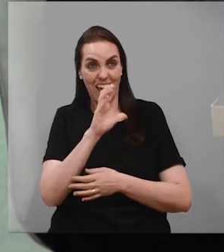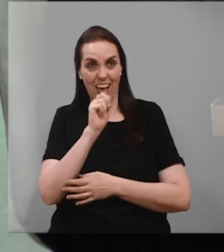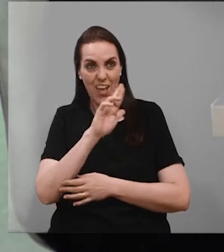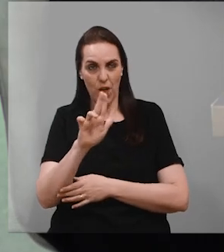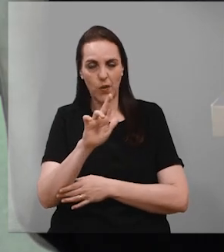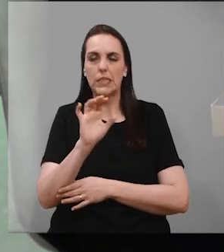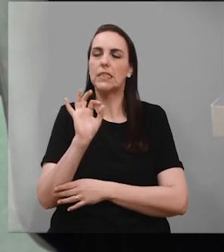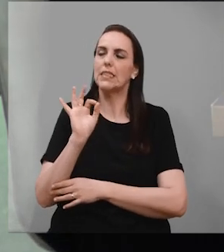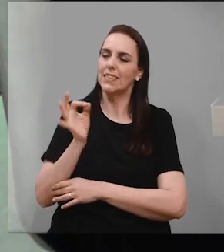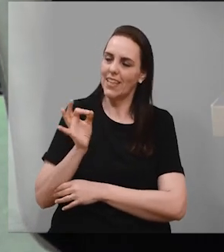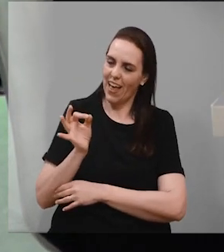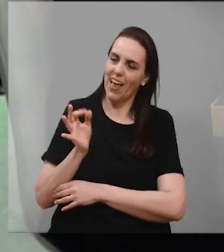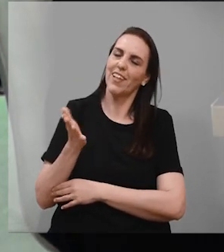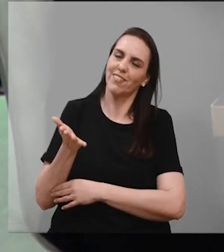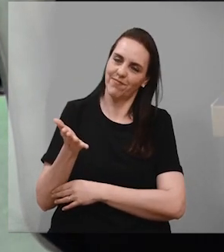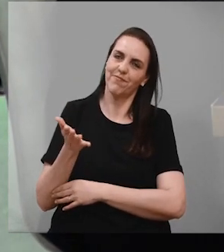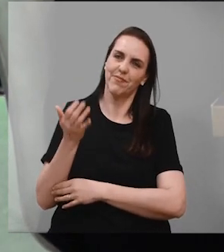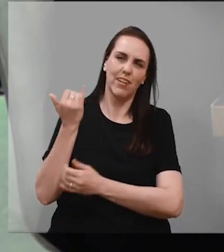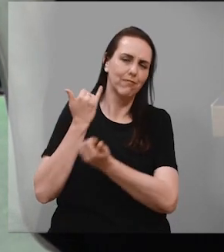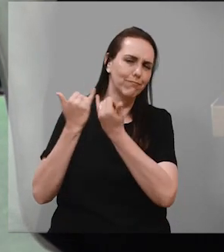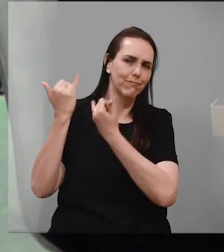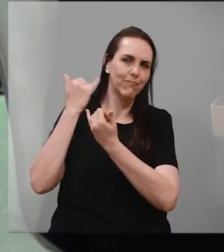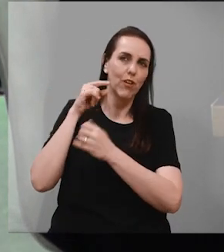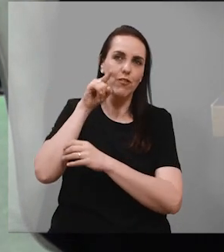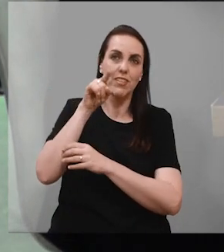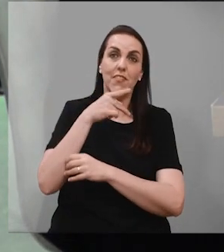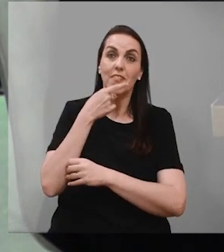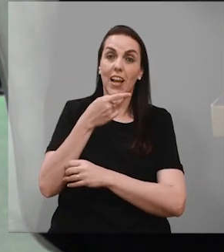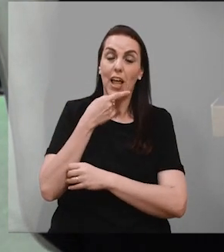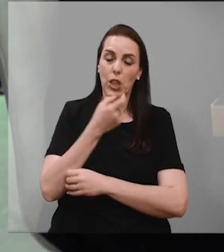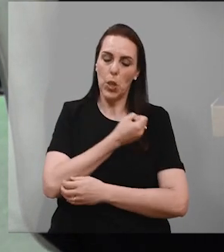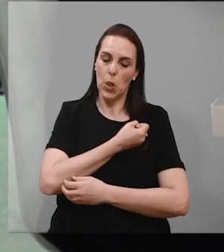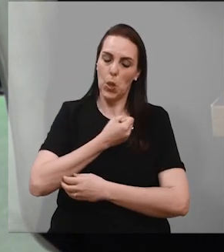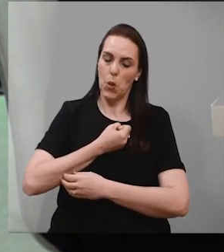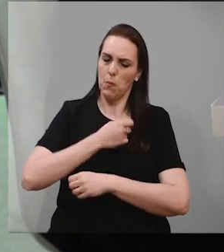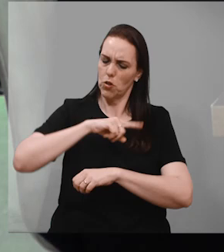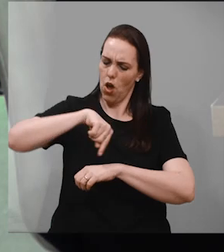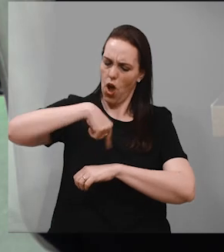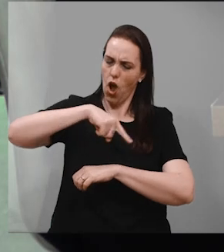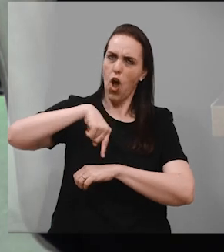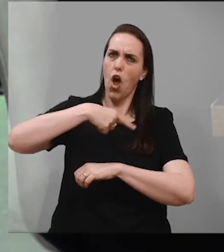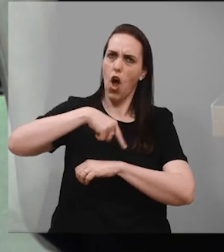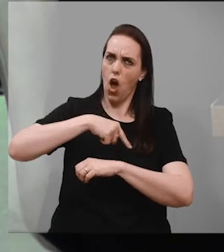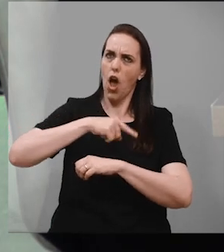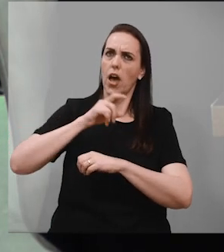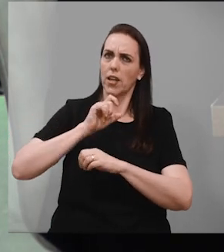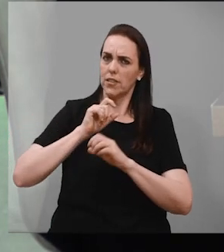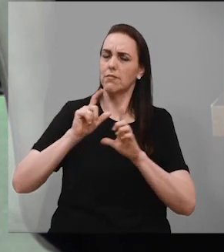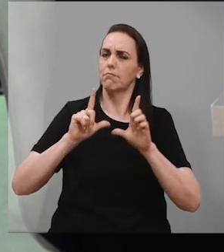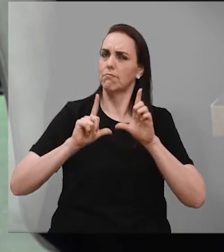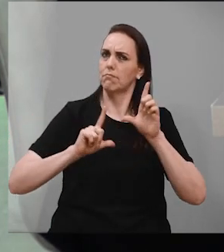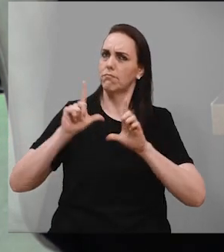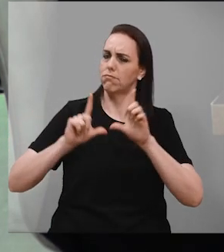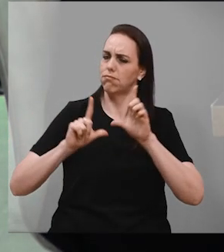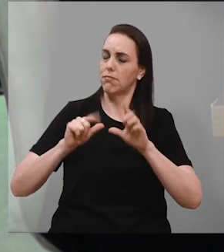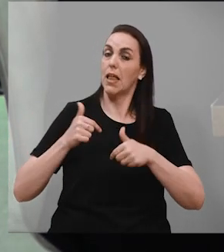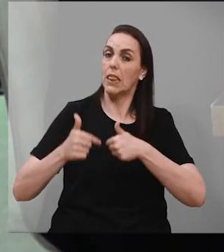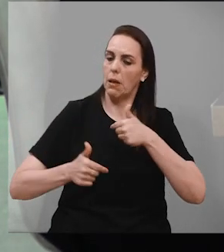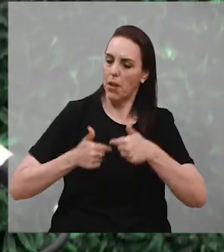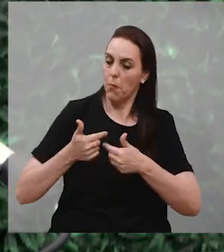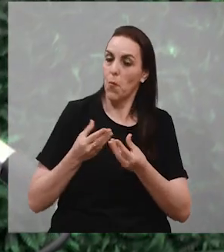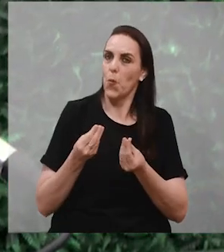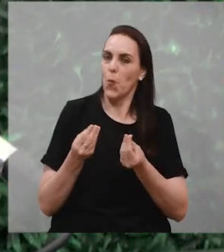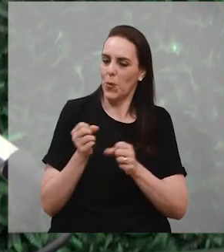sim. E quando a gente escuta, né, Rafa, você falando do número de horas de transmissão, de fato a gente trabalhou muito esse ano,